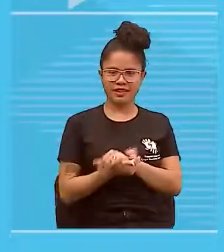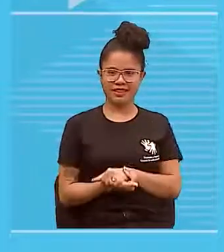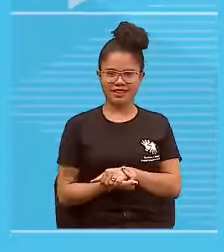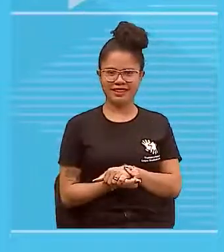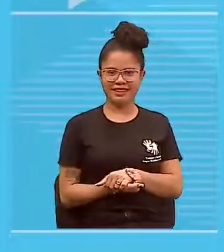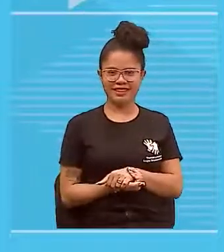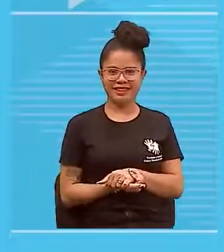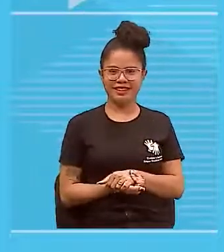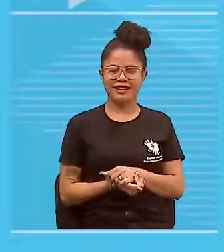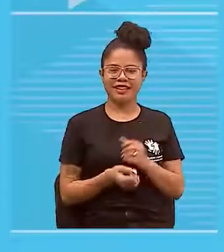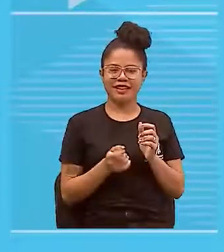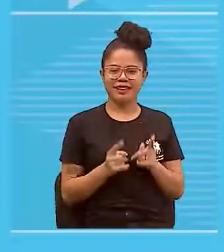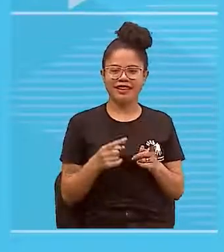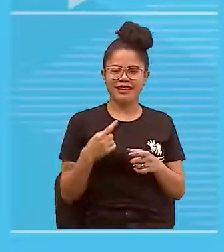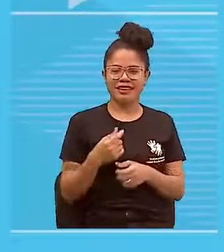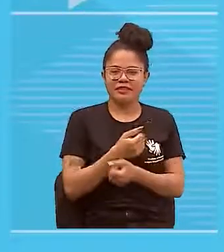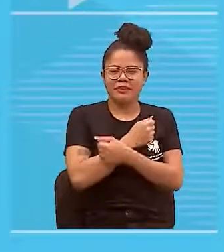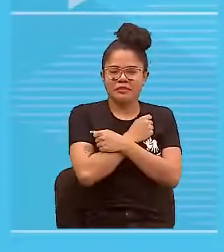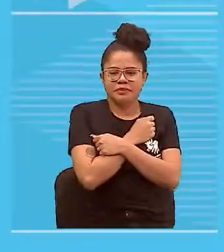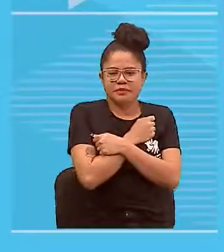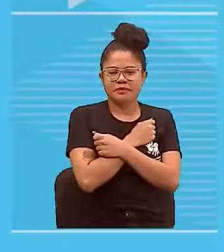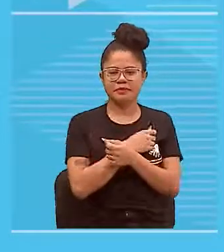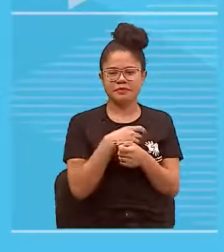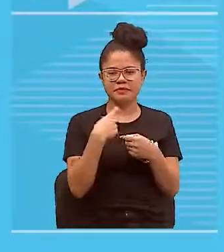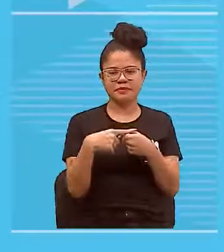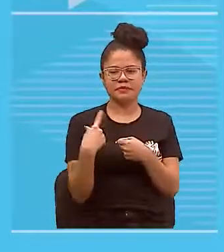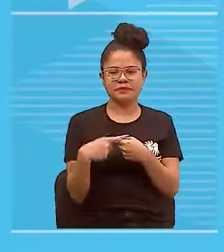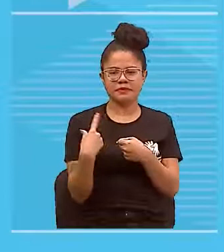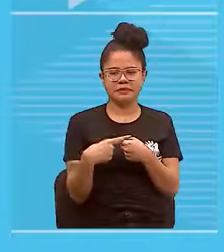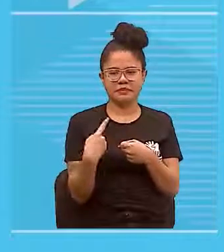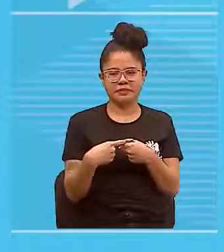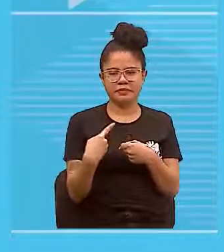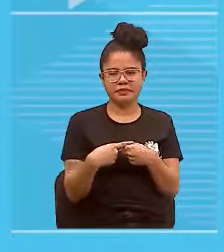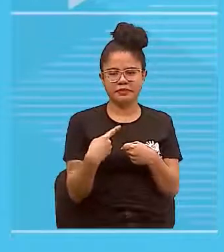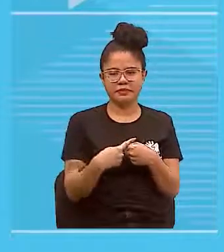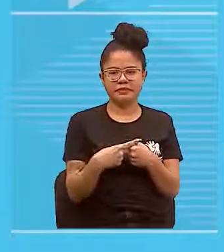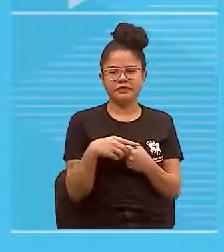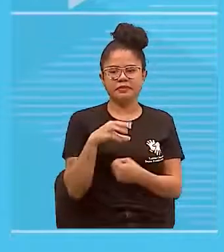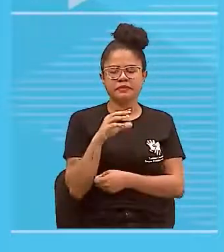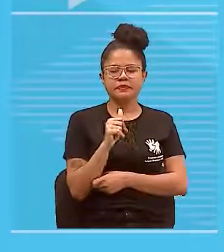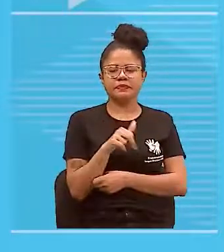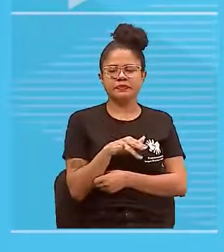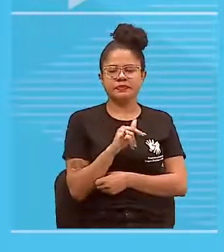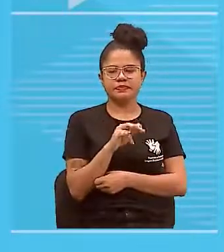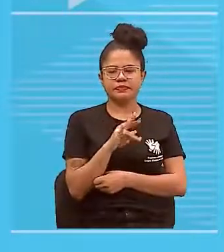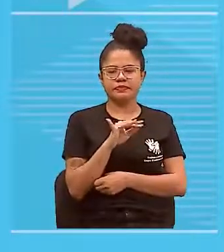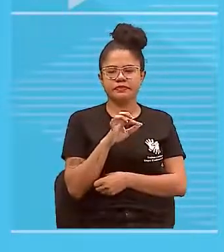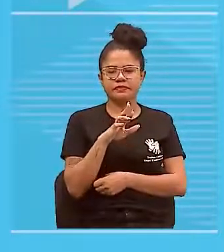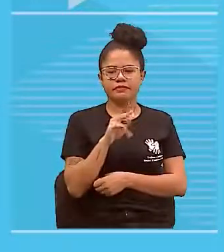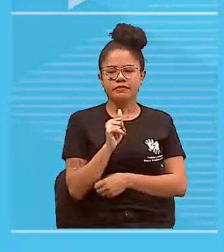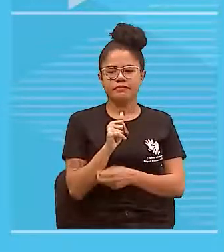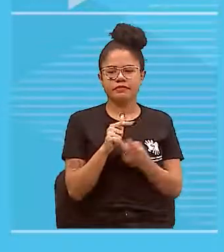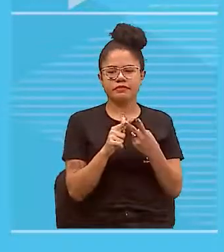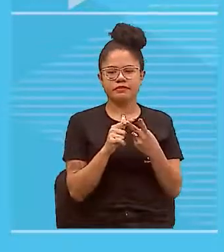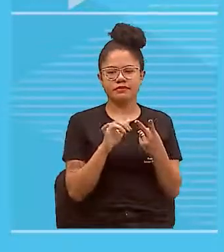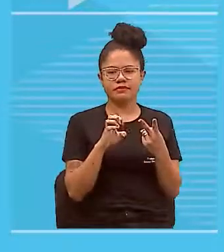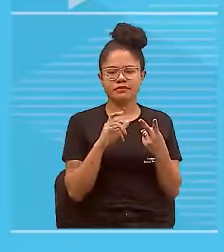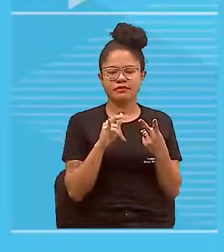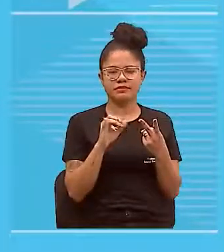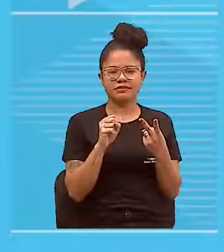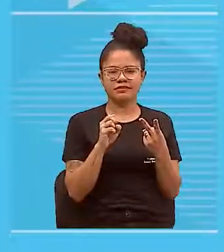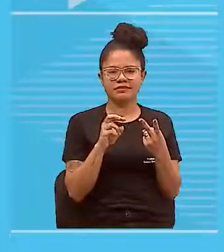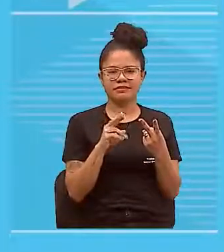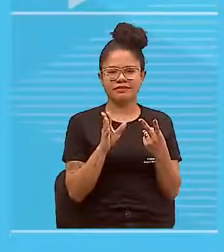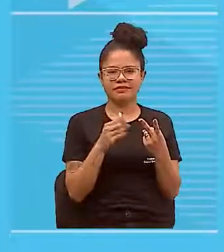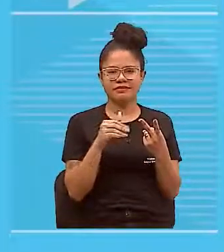Baixa Grande do Ribeiro Canavieira Eliseu Martins queimada